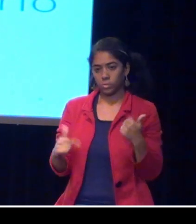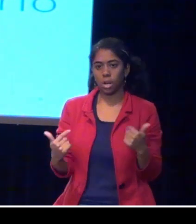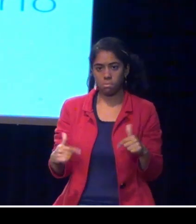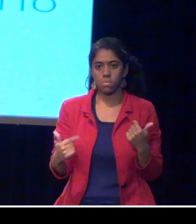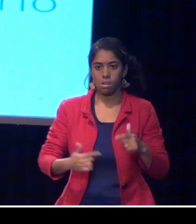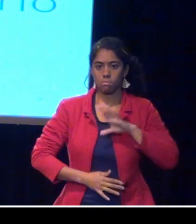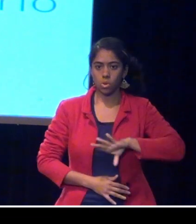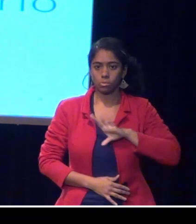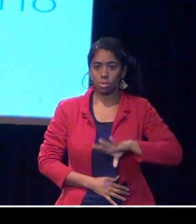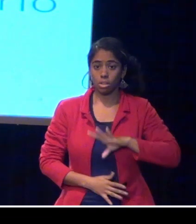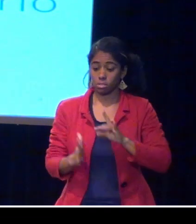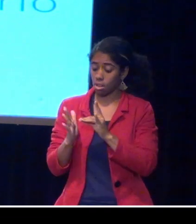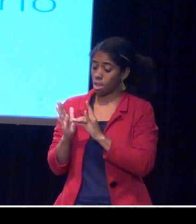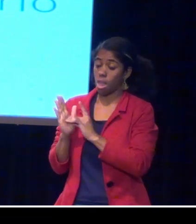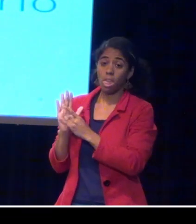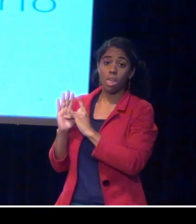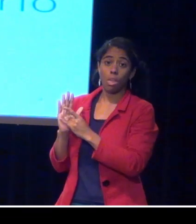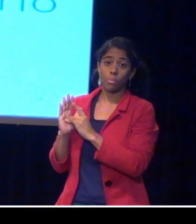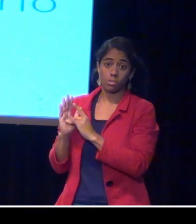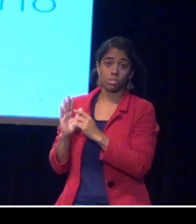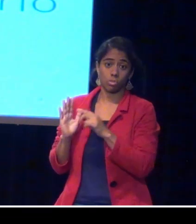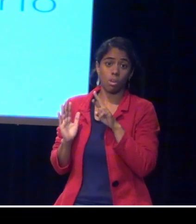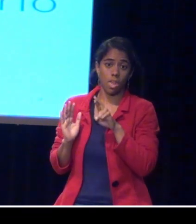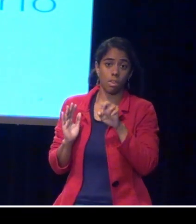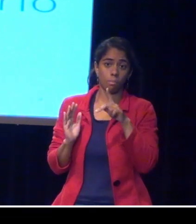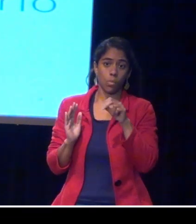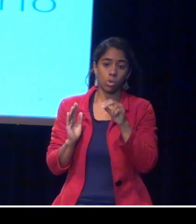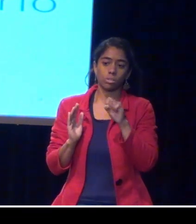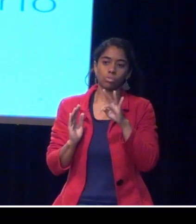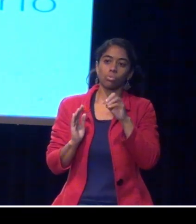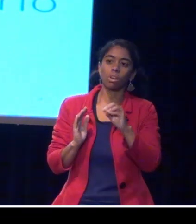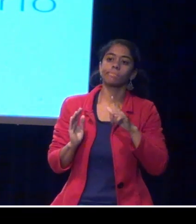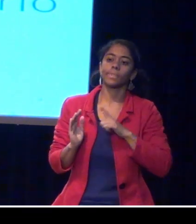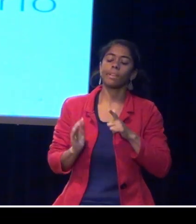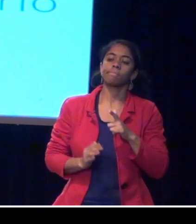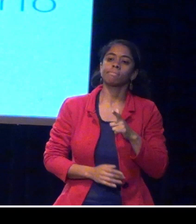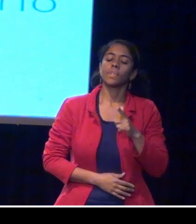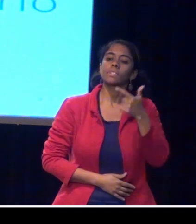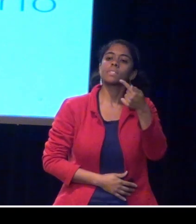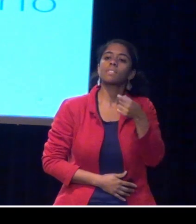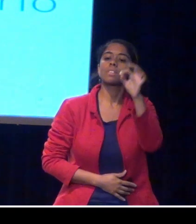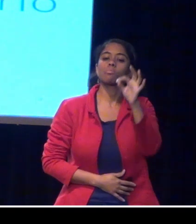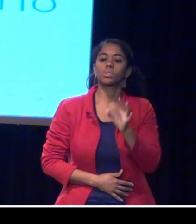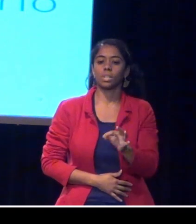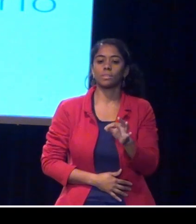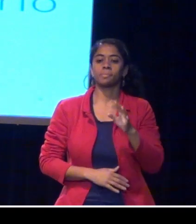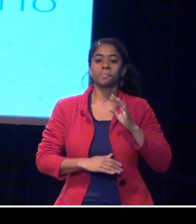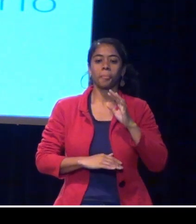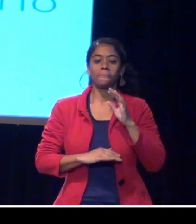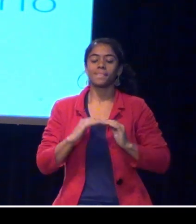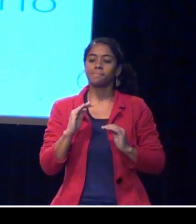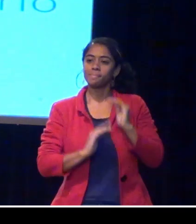no repositório E a gente tem 70% do material em Libras, né? E